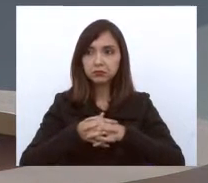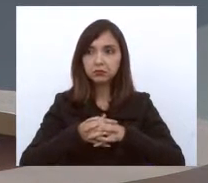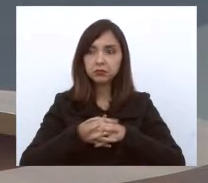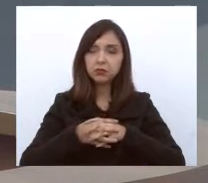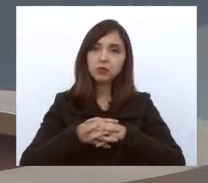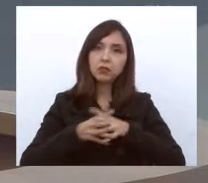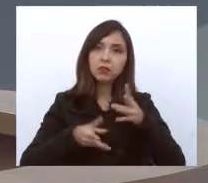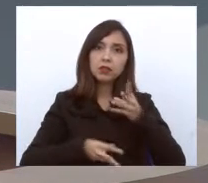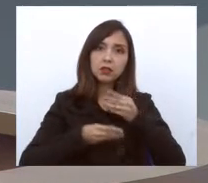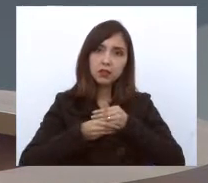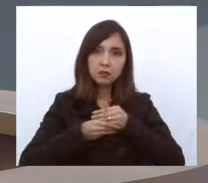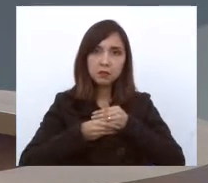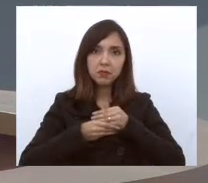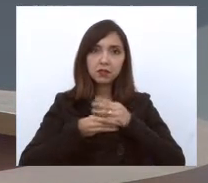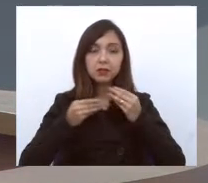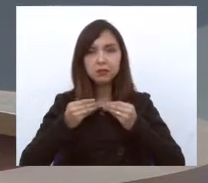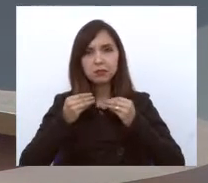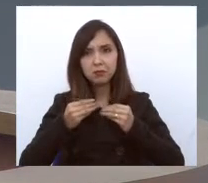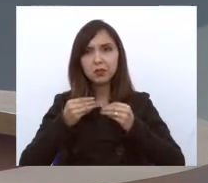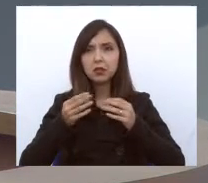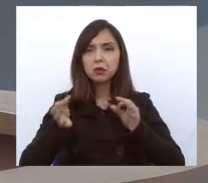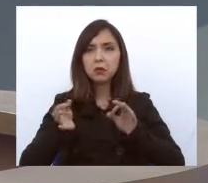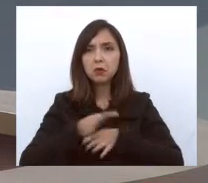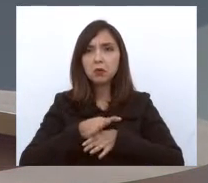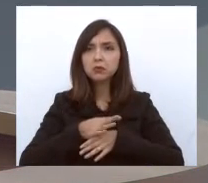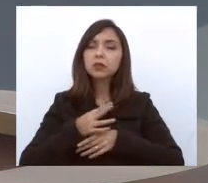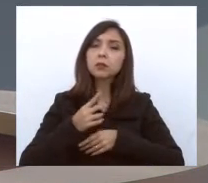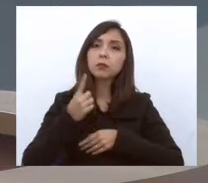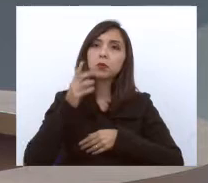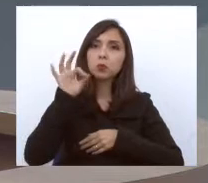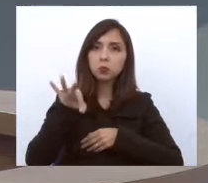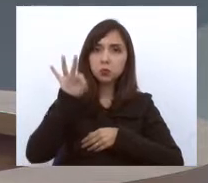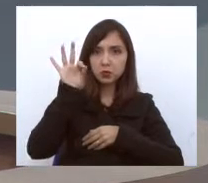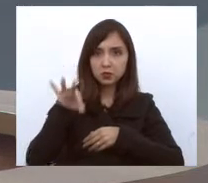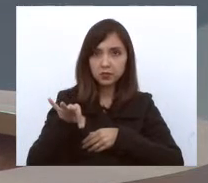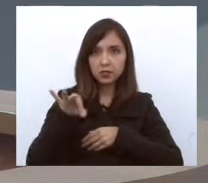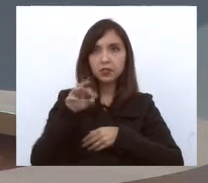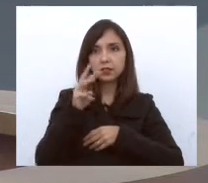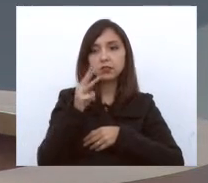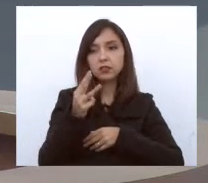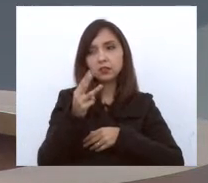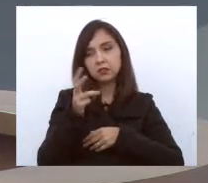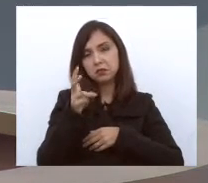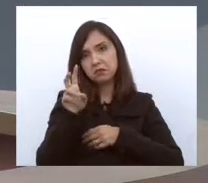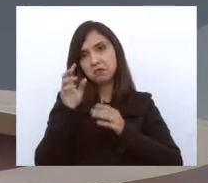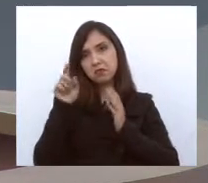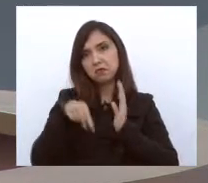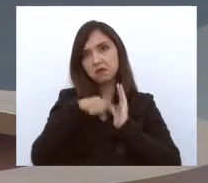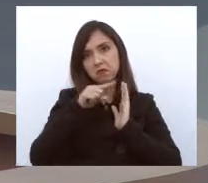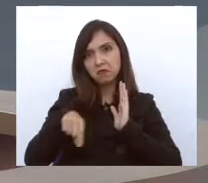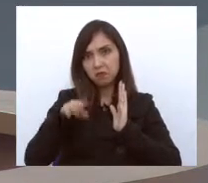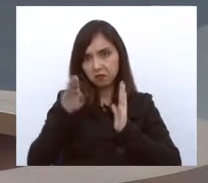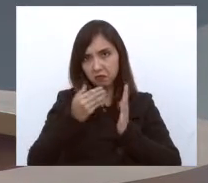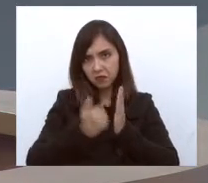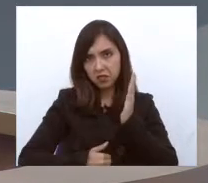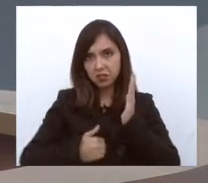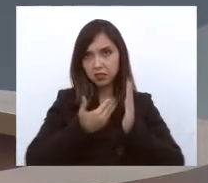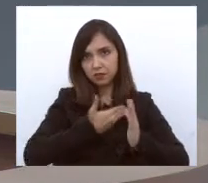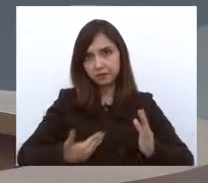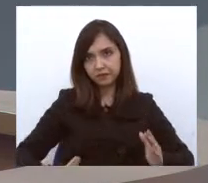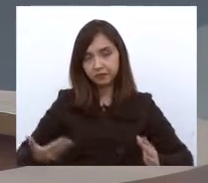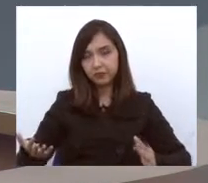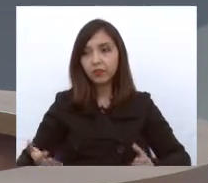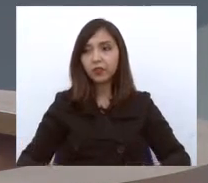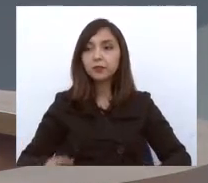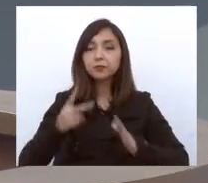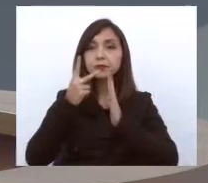a emenda para que fosse contemplado 1% aos senhores vereadores através do artigo 35, sendo vetado pelo governo.